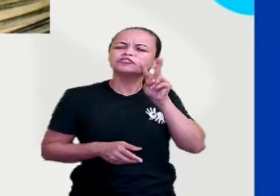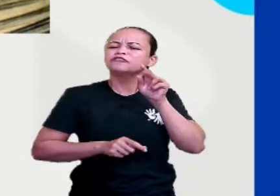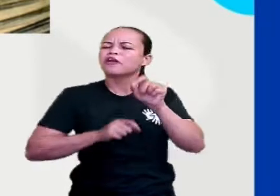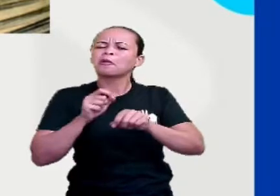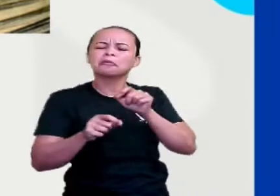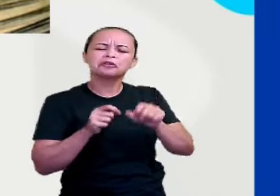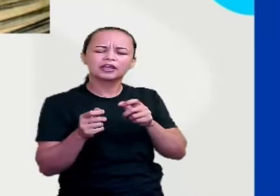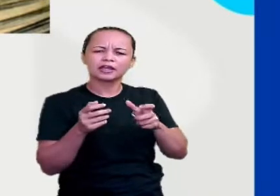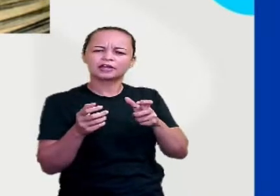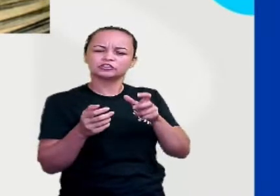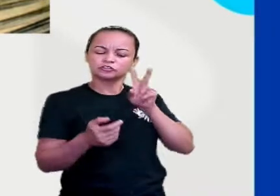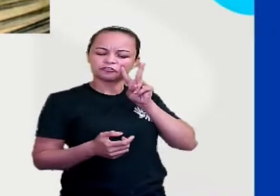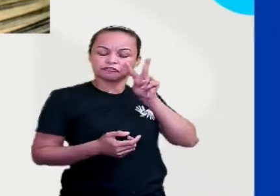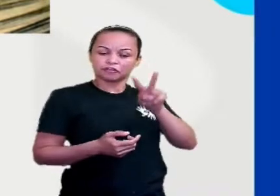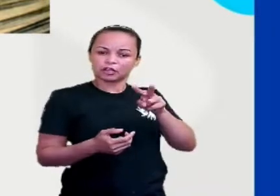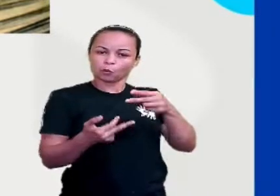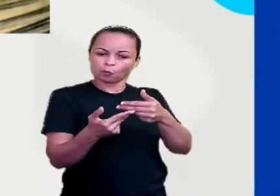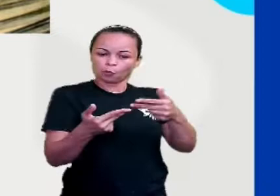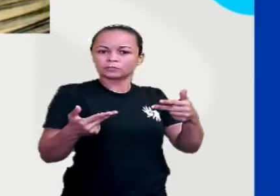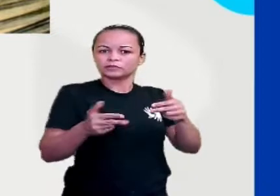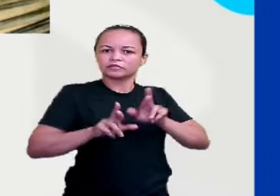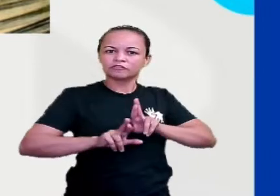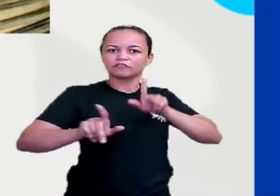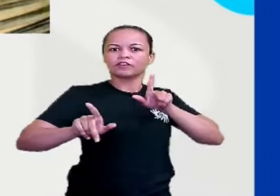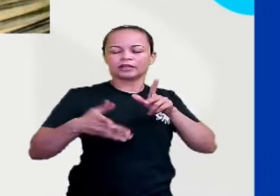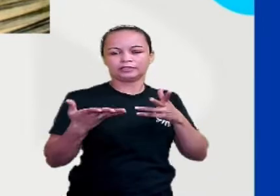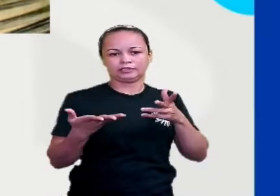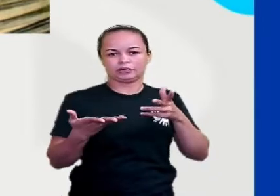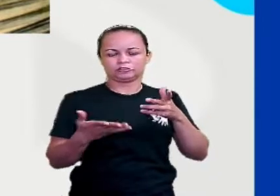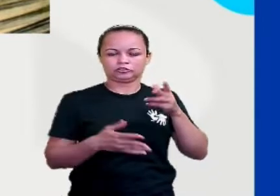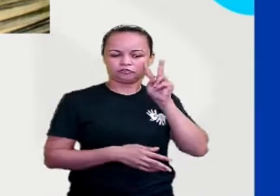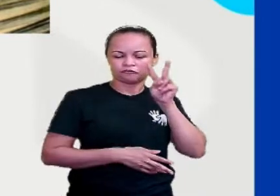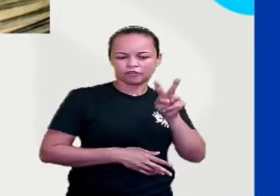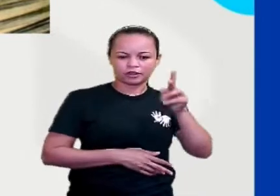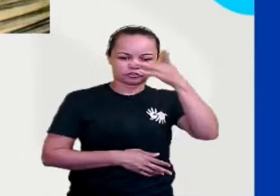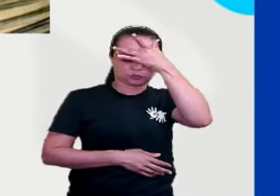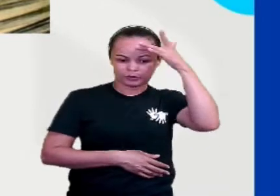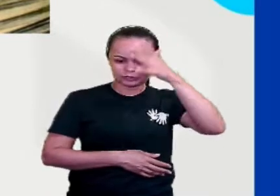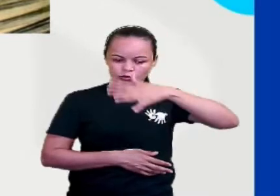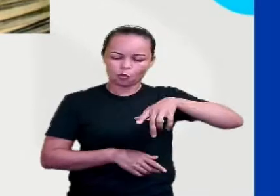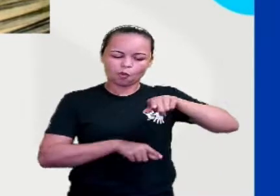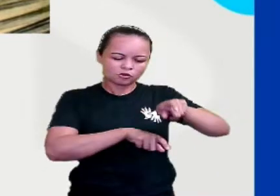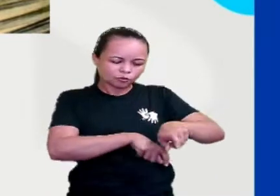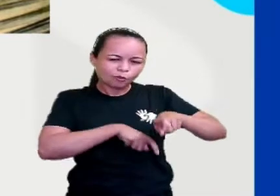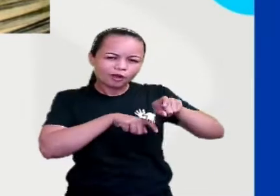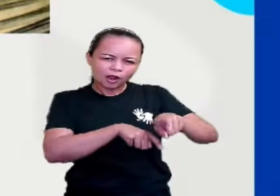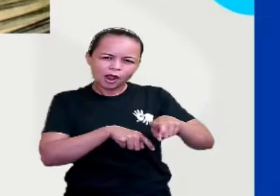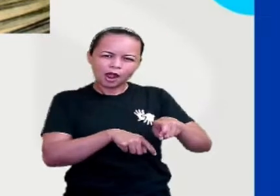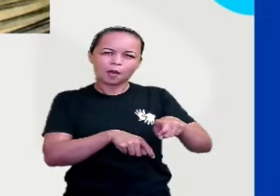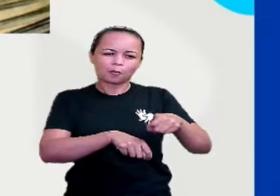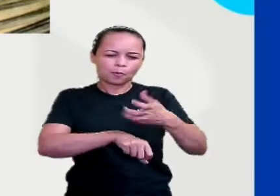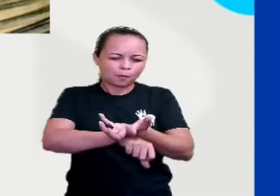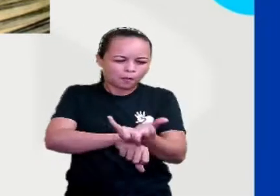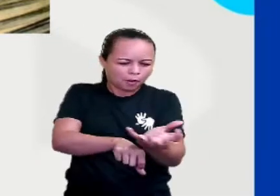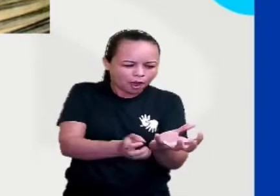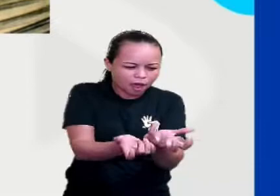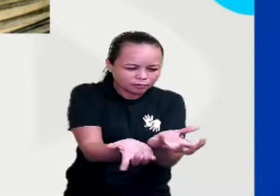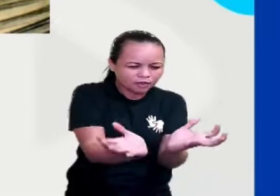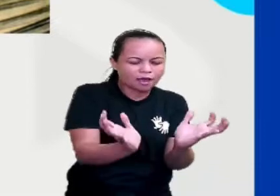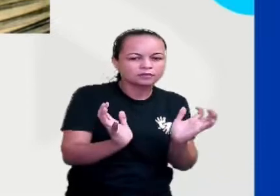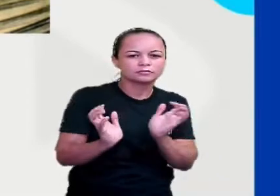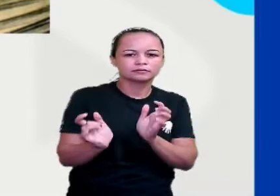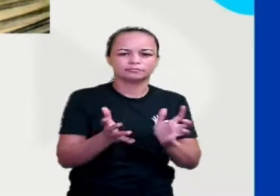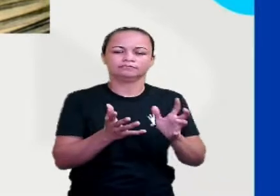uma outra cena. Aí a gente já vê, ó, pessoas no campo, plantações. E depois a gente vê, ó,